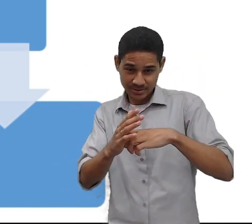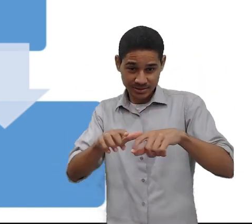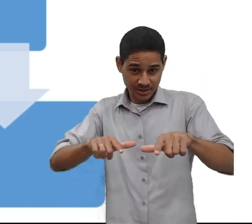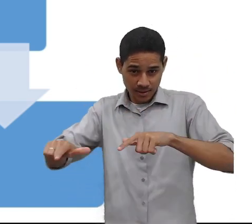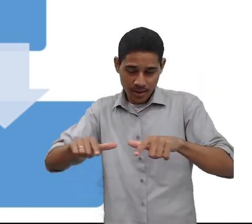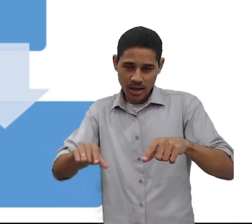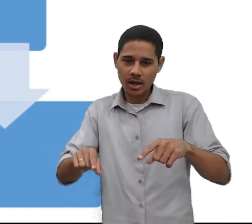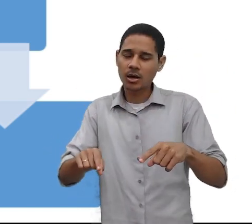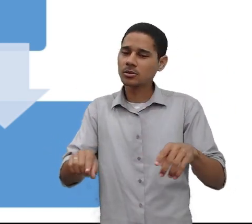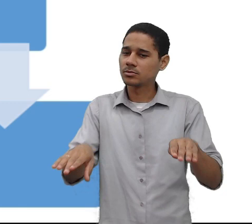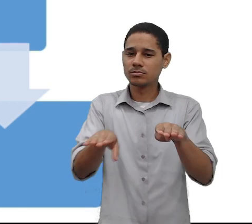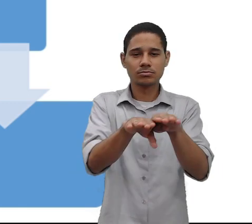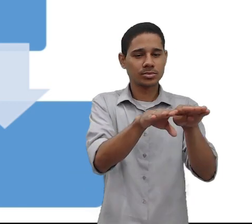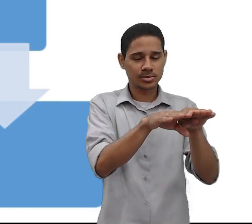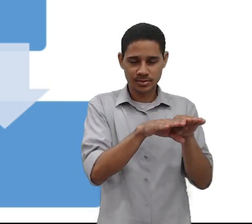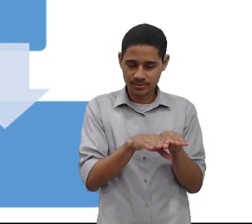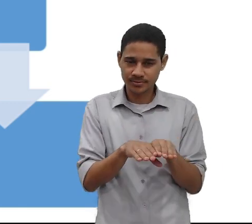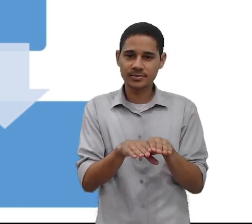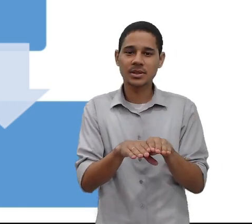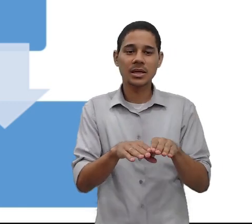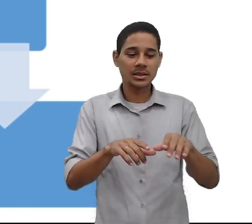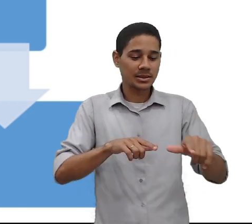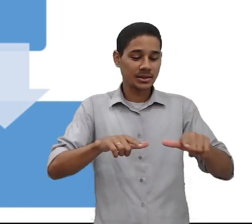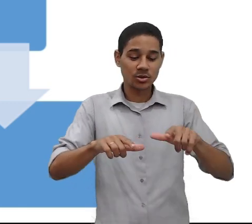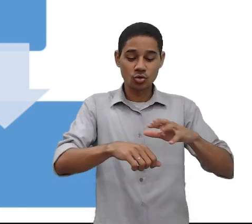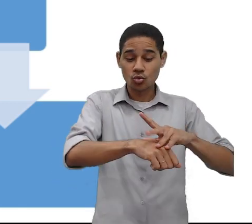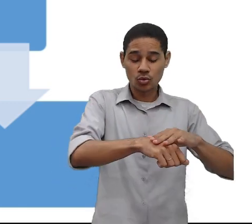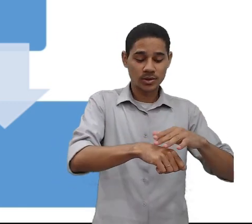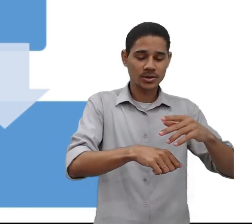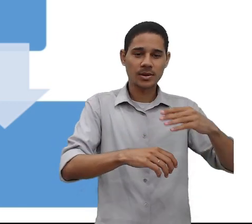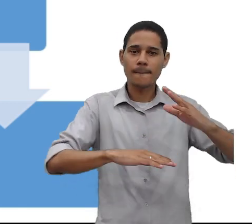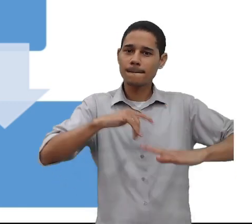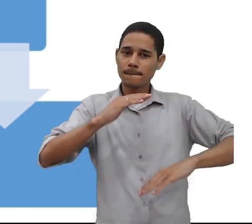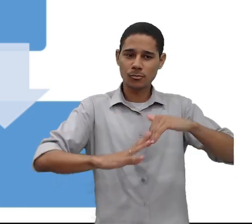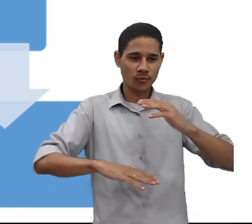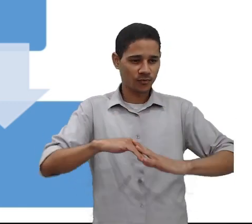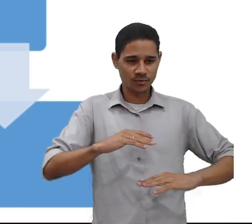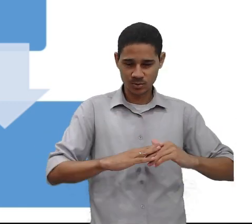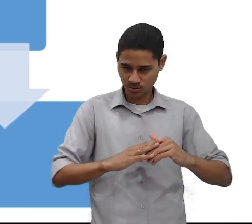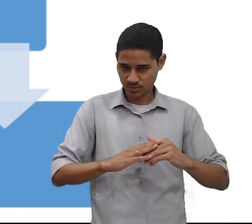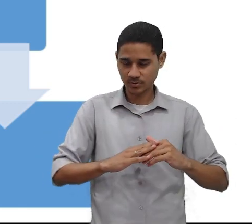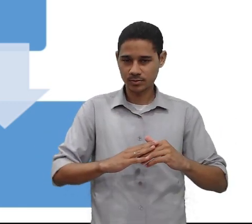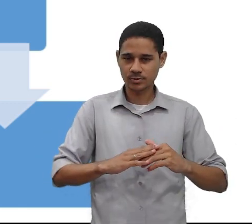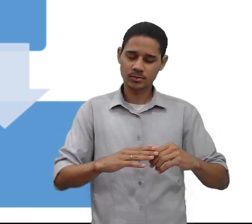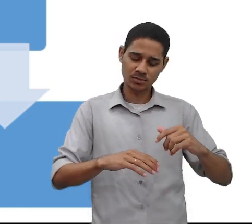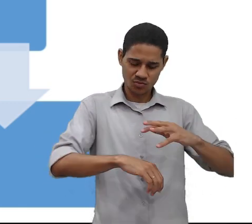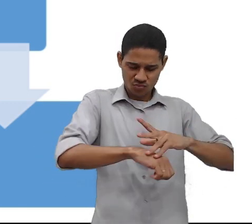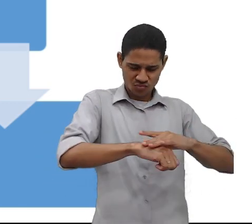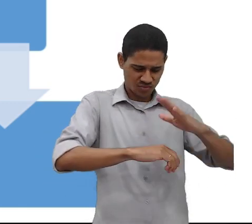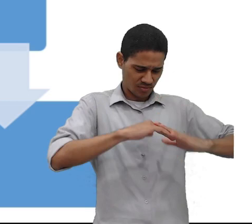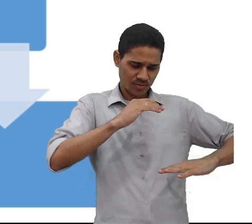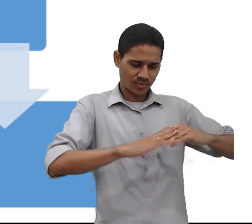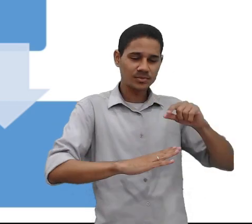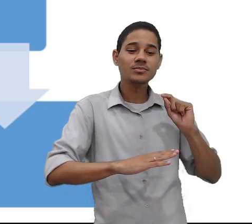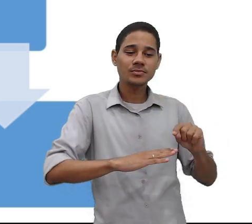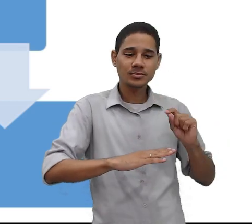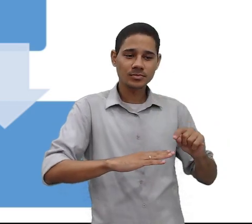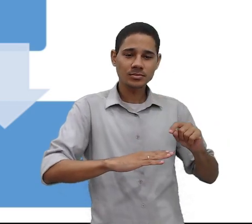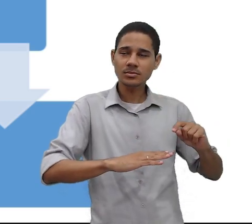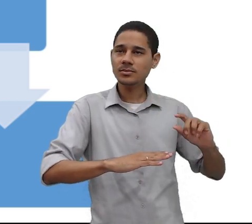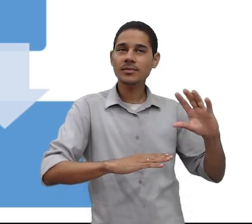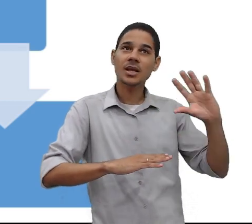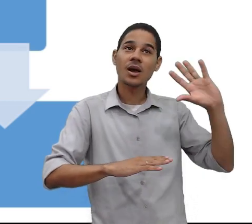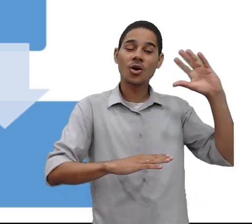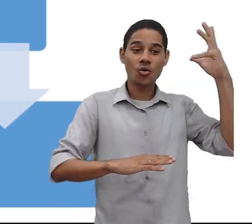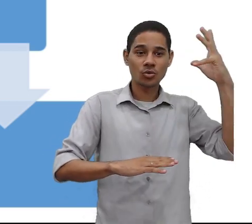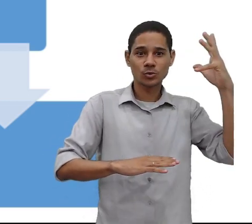do trabalho. Então, a doença profissional é entendida como a produzida ou